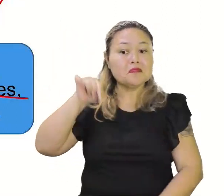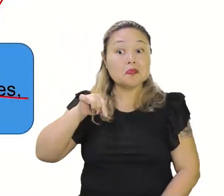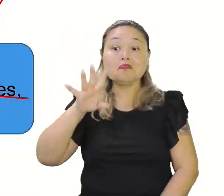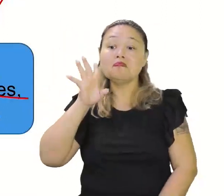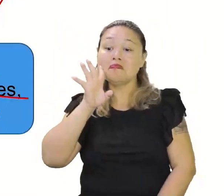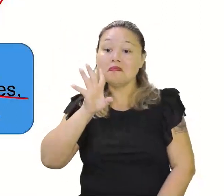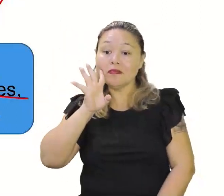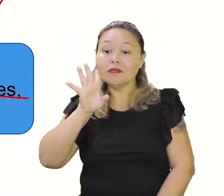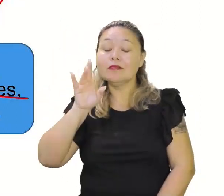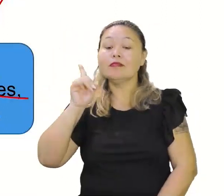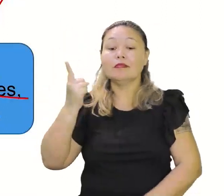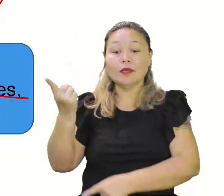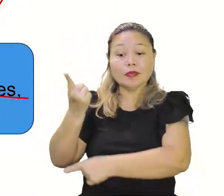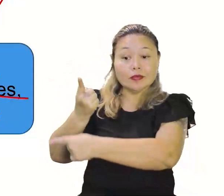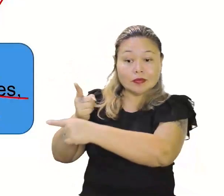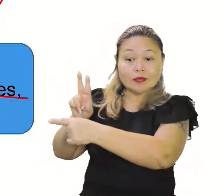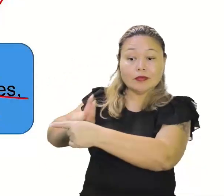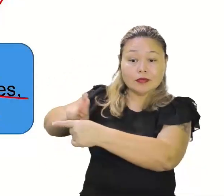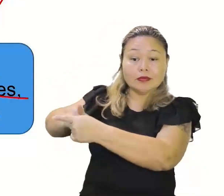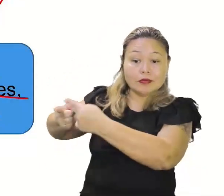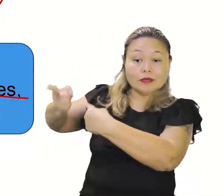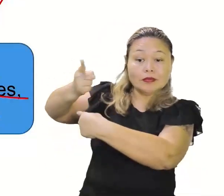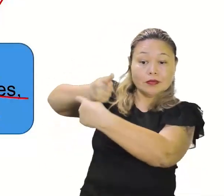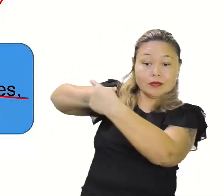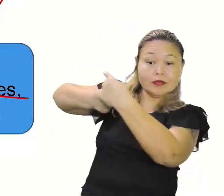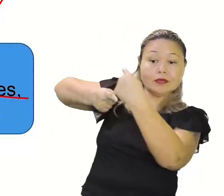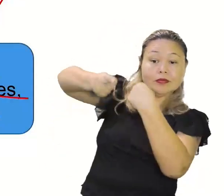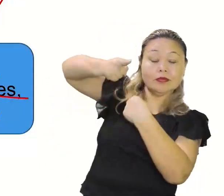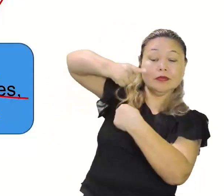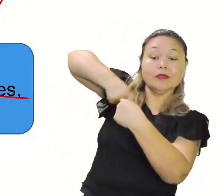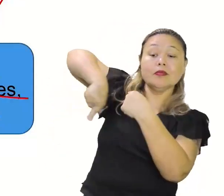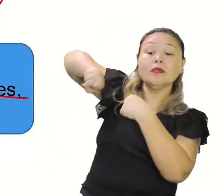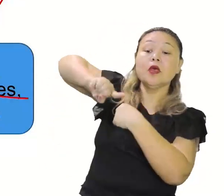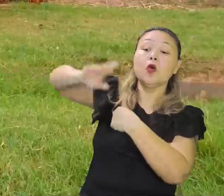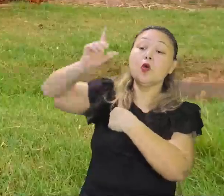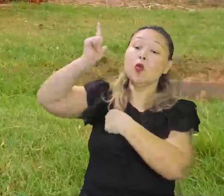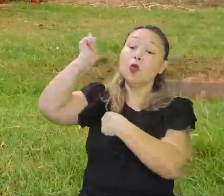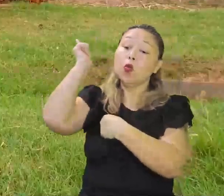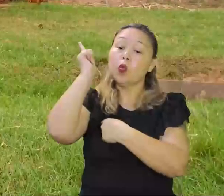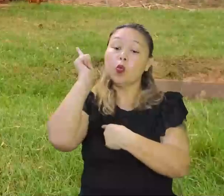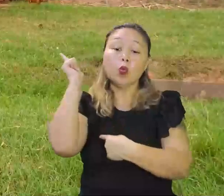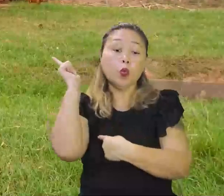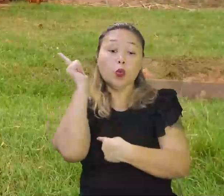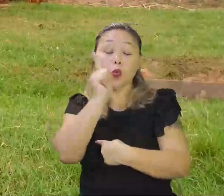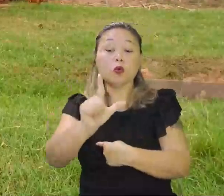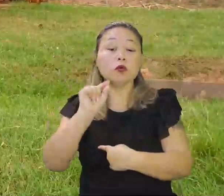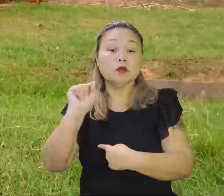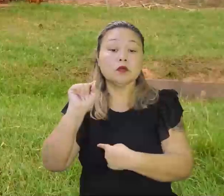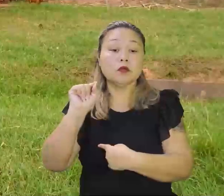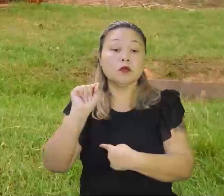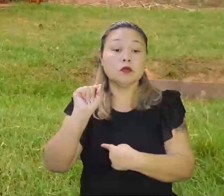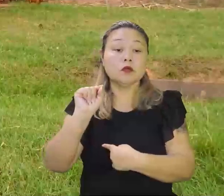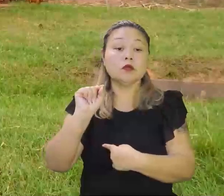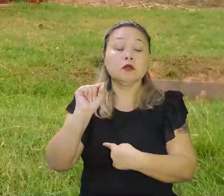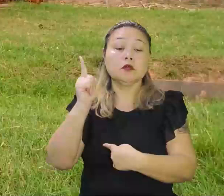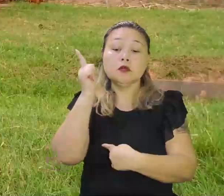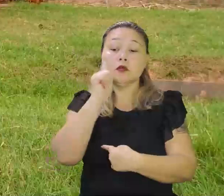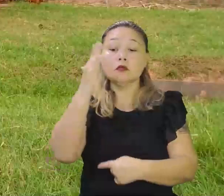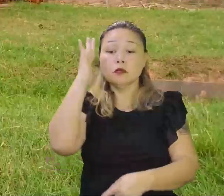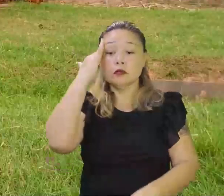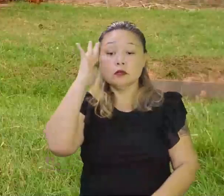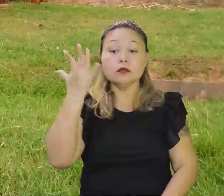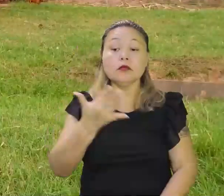legal, né? Então, se a gente faz a leitura de trás para frente, o que a gente consegue aqui? Olha aqui junto com vocês, ó. A gente consegue entender melhor